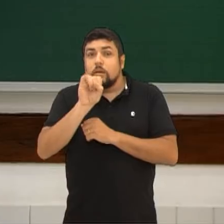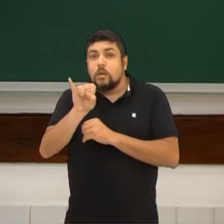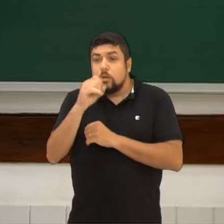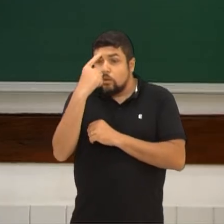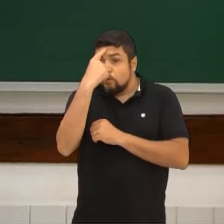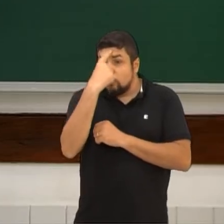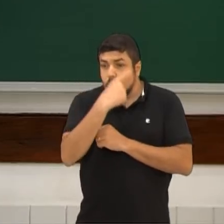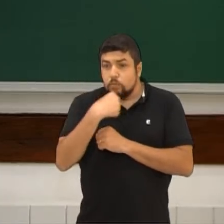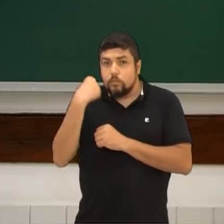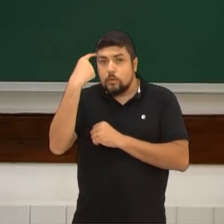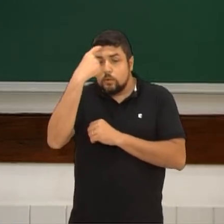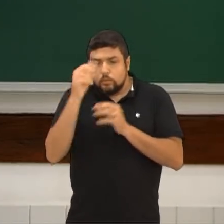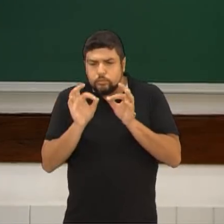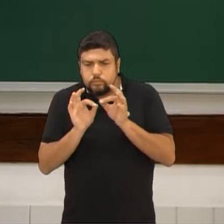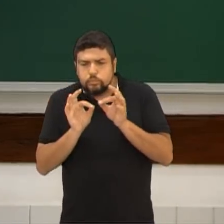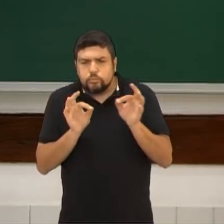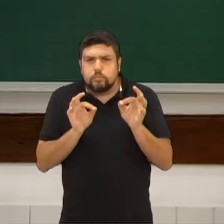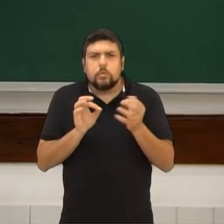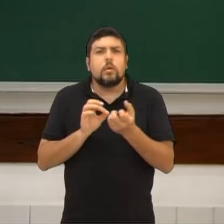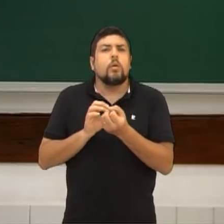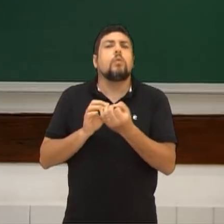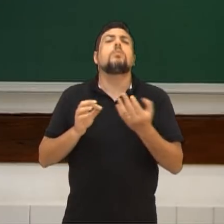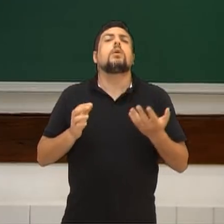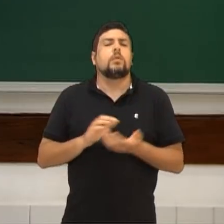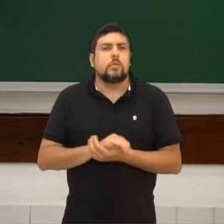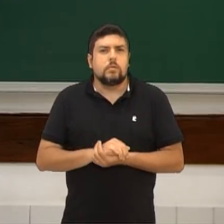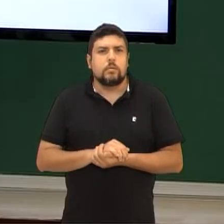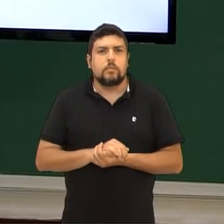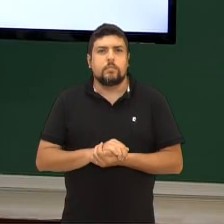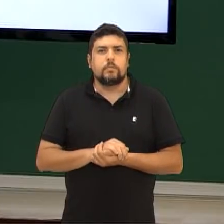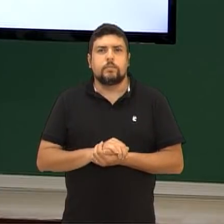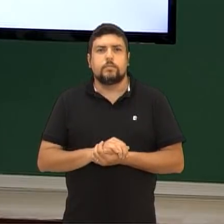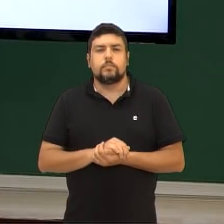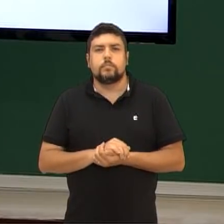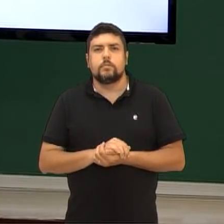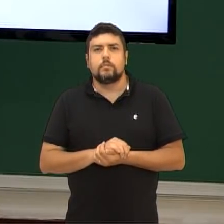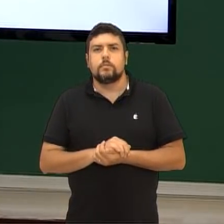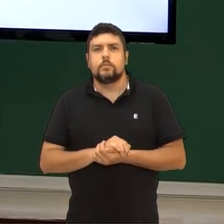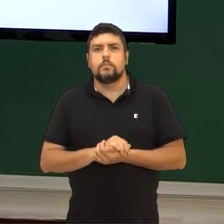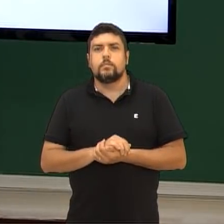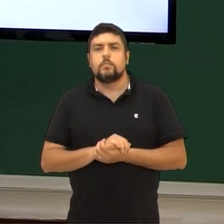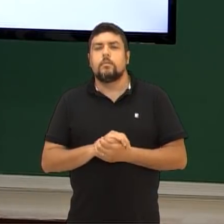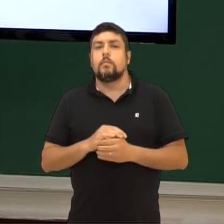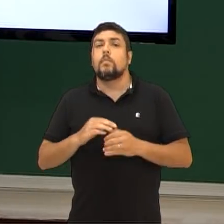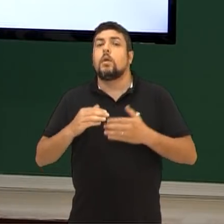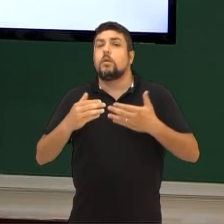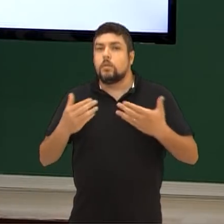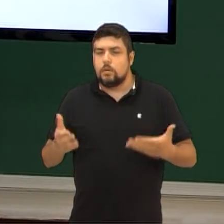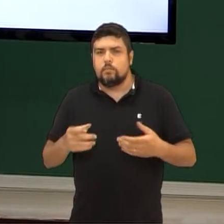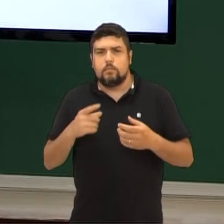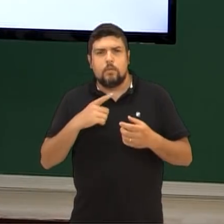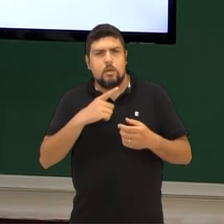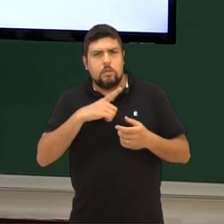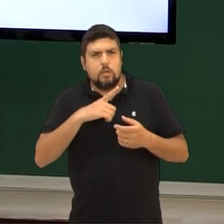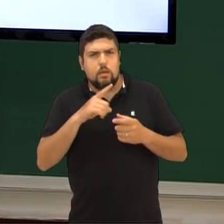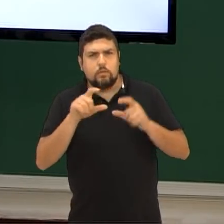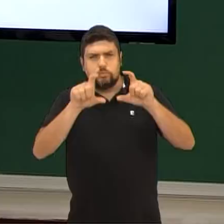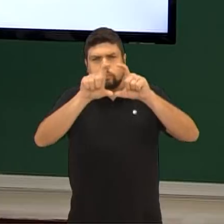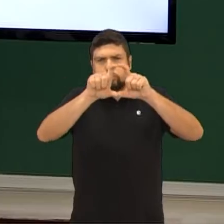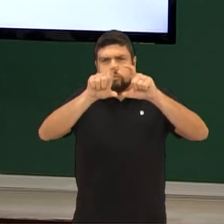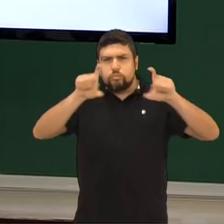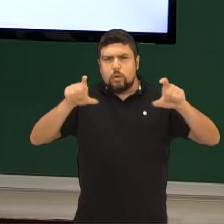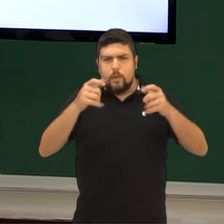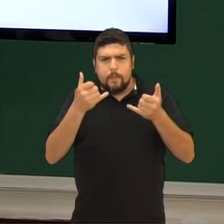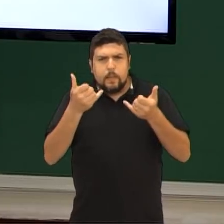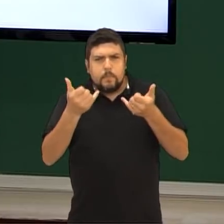hora. Então veja bem, ele passa para vocês as informações para que consiga